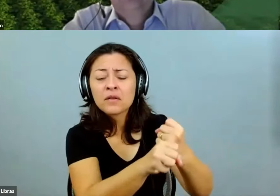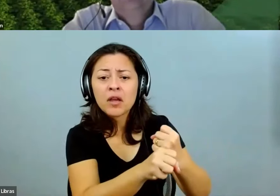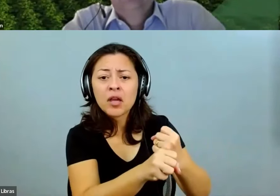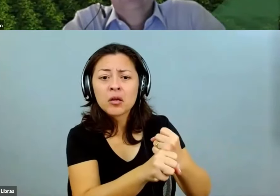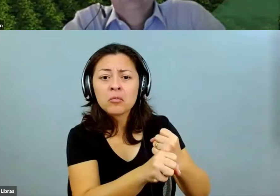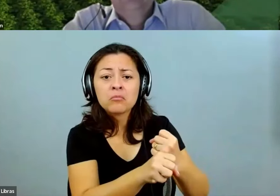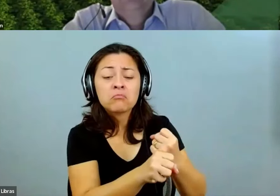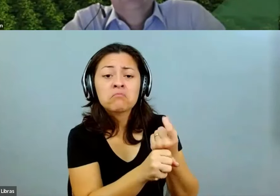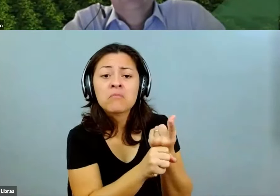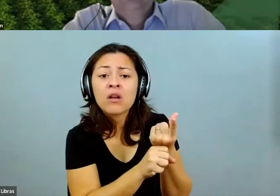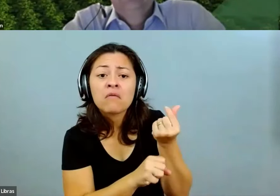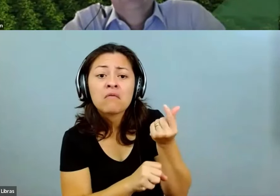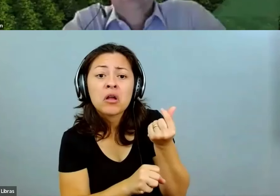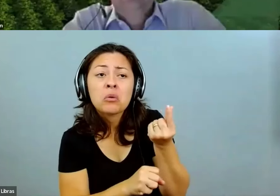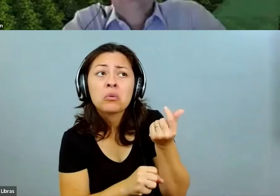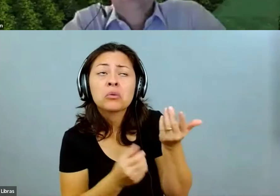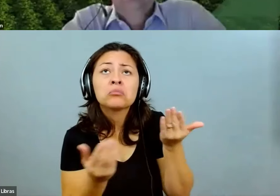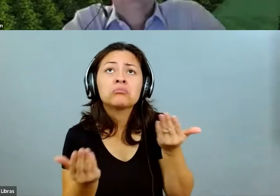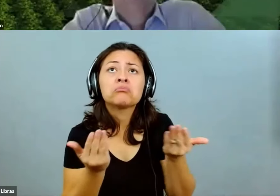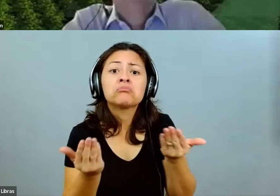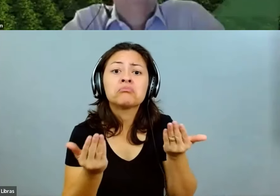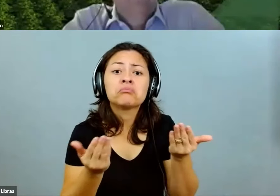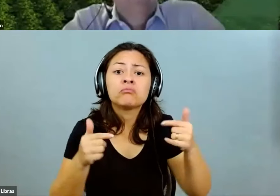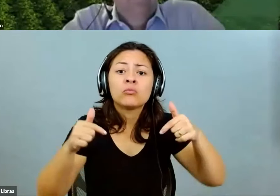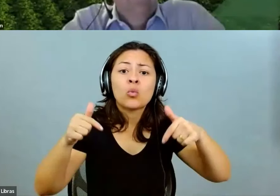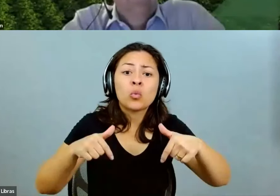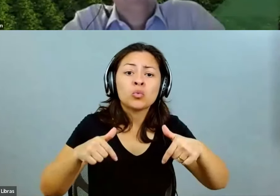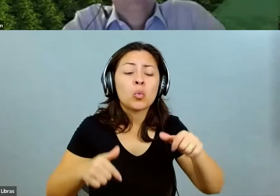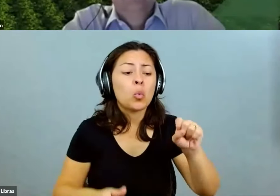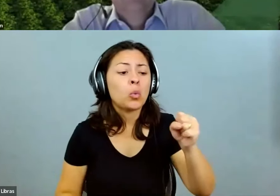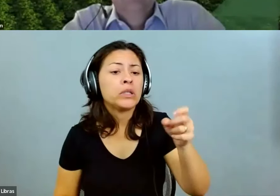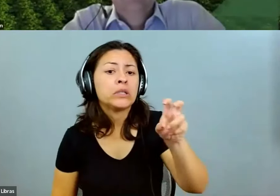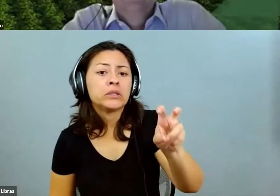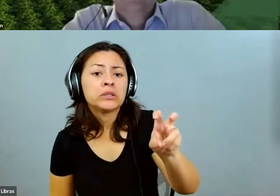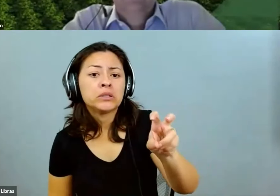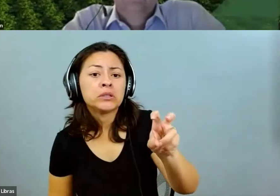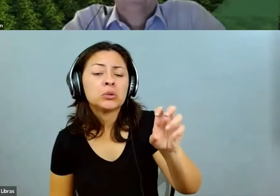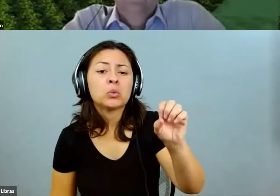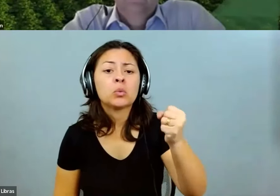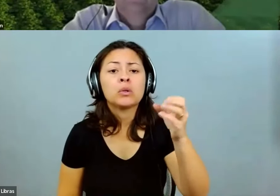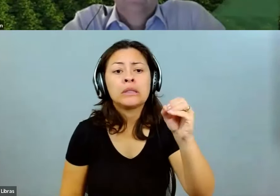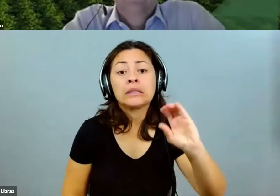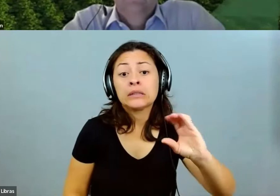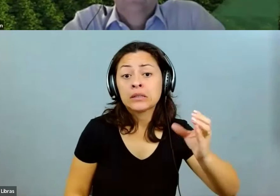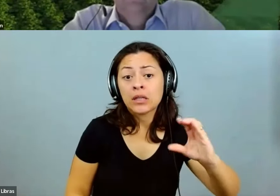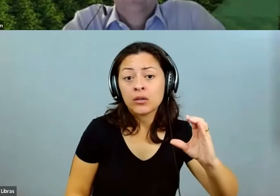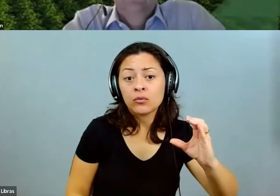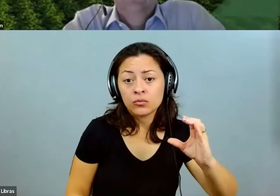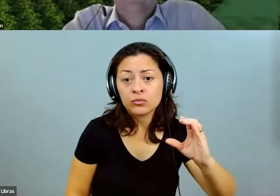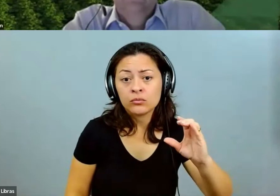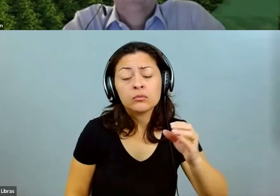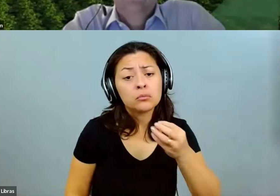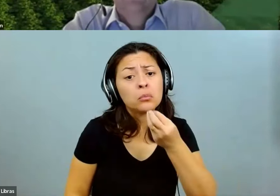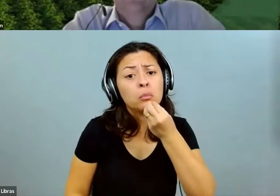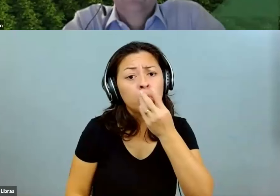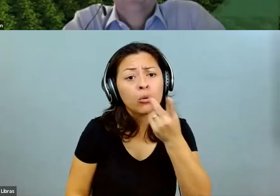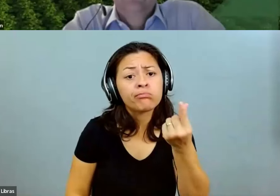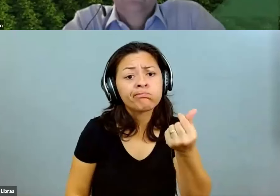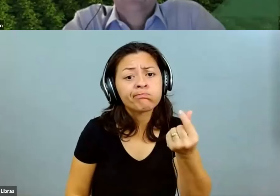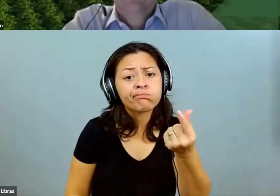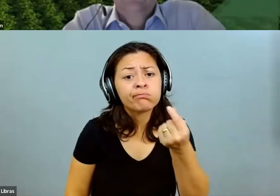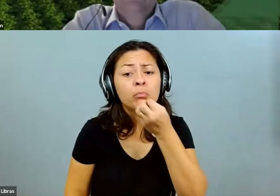preços para nós hoje um preço entre 80 e 85 ele já é um preço adequado em termos de